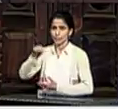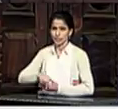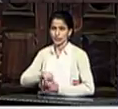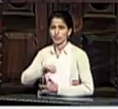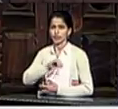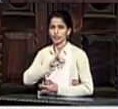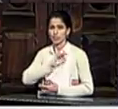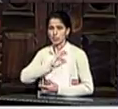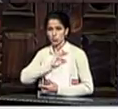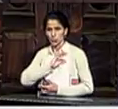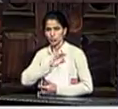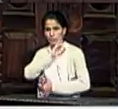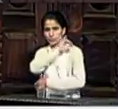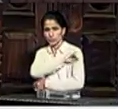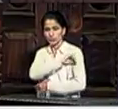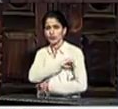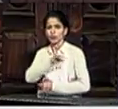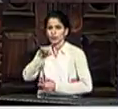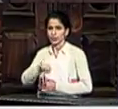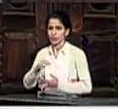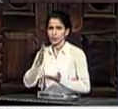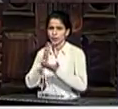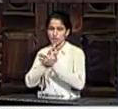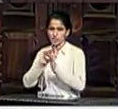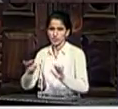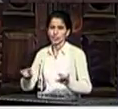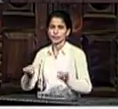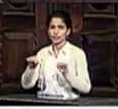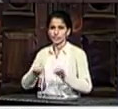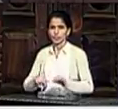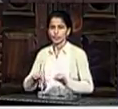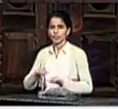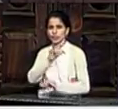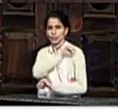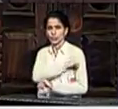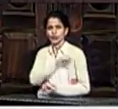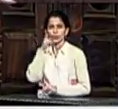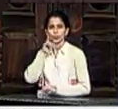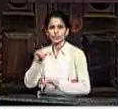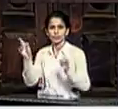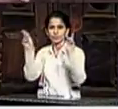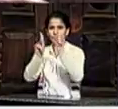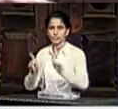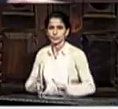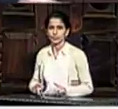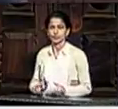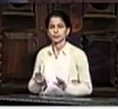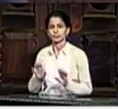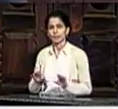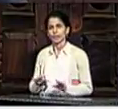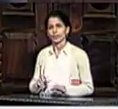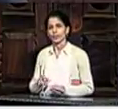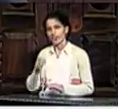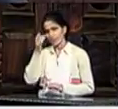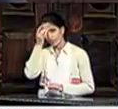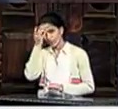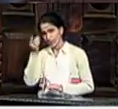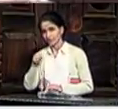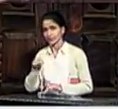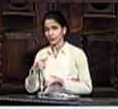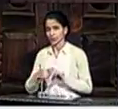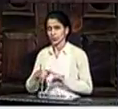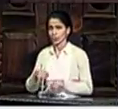nós voltássemos a ter a paz. Hoje é fácil, quando o governo está fraco, e o governo está